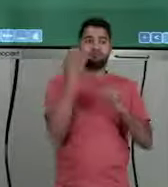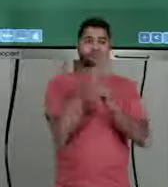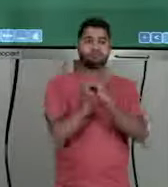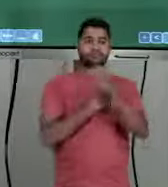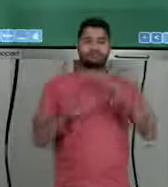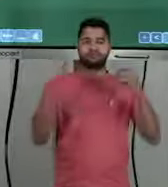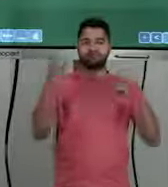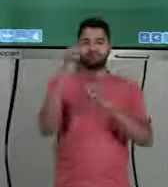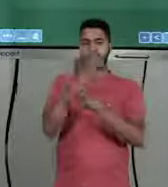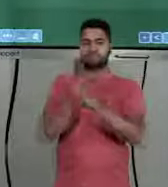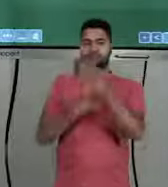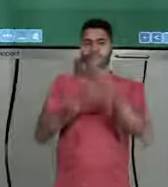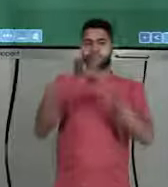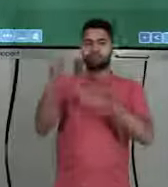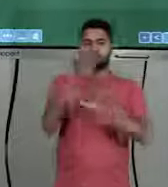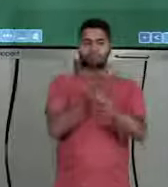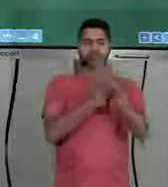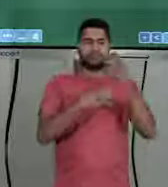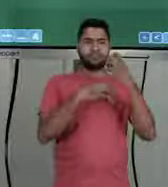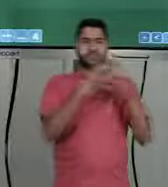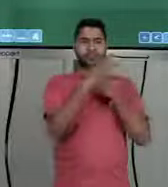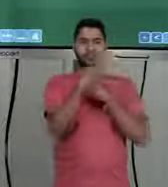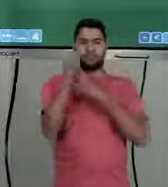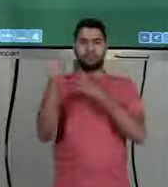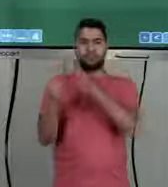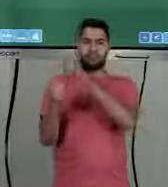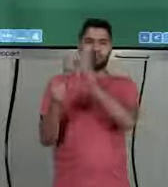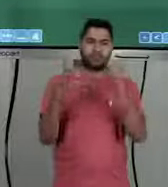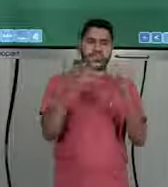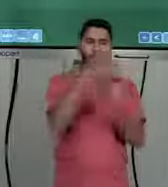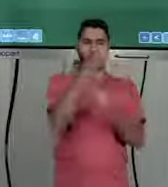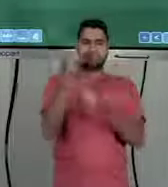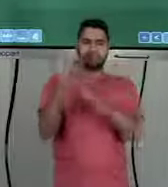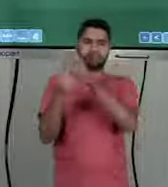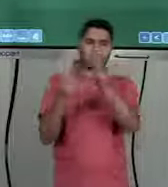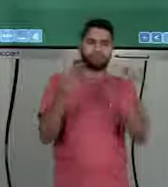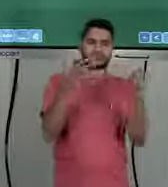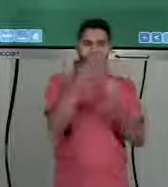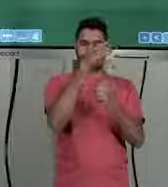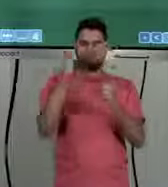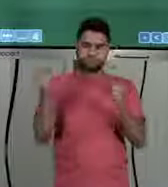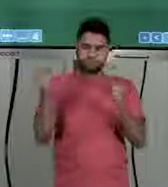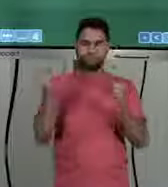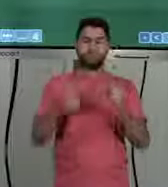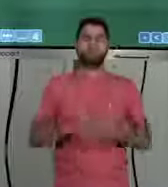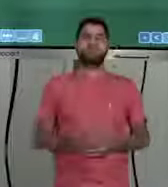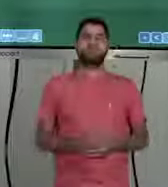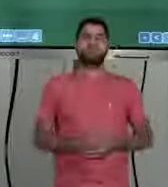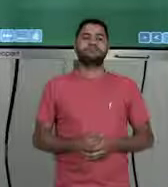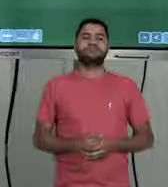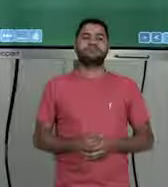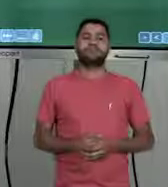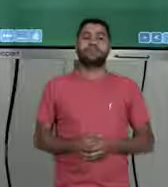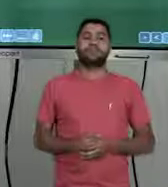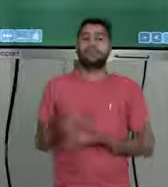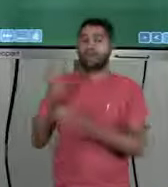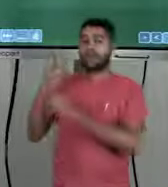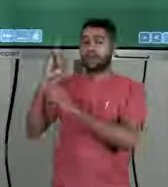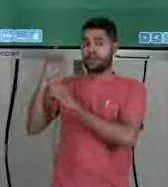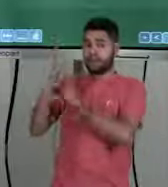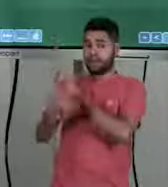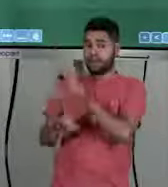o outro átomo, o átomo vizinho. Então, um átomo